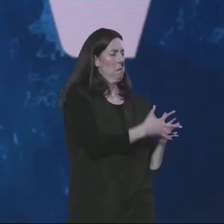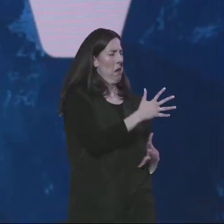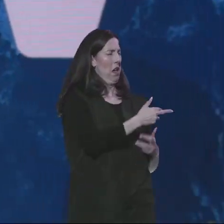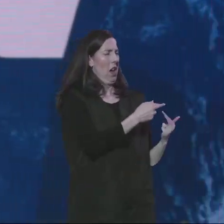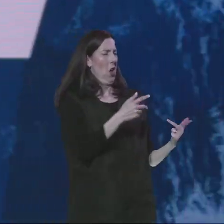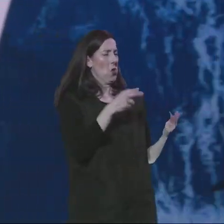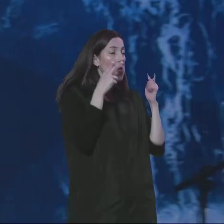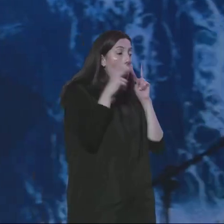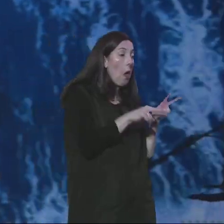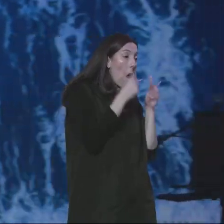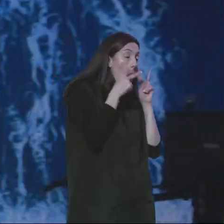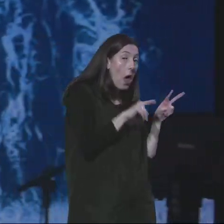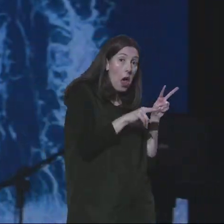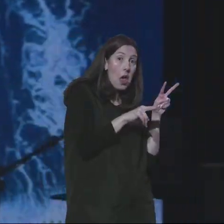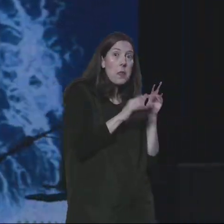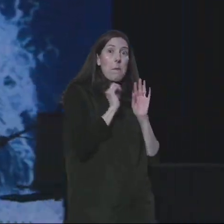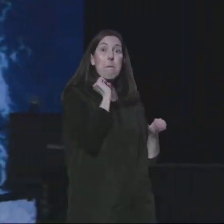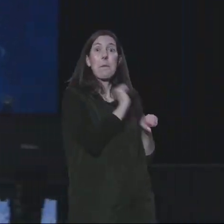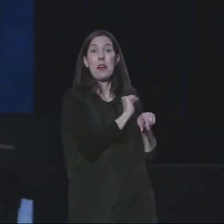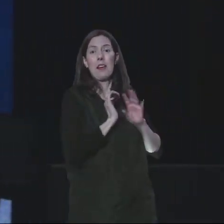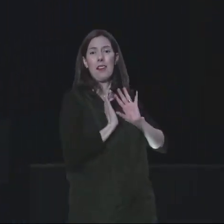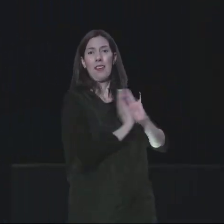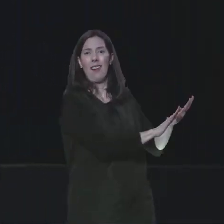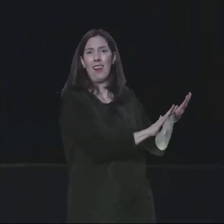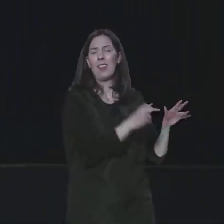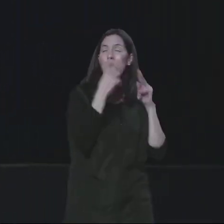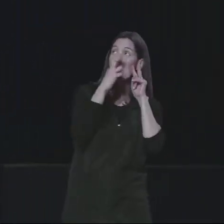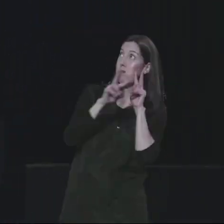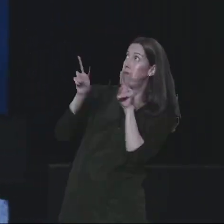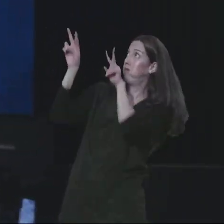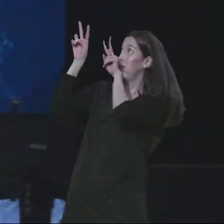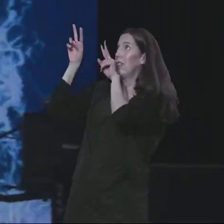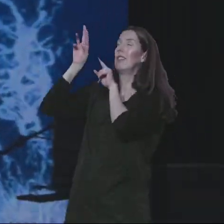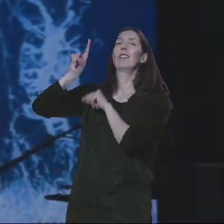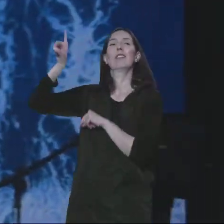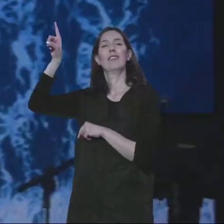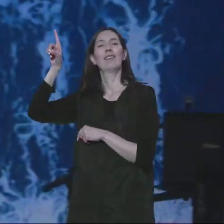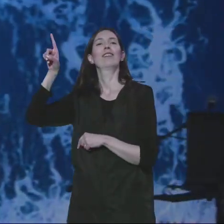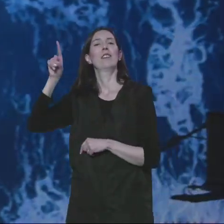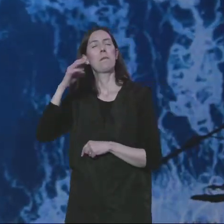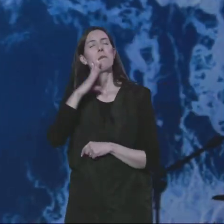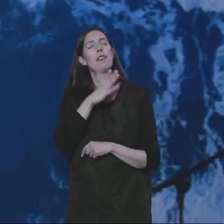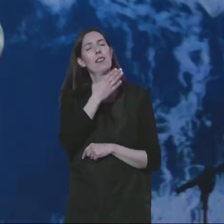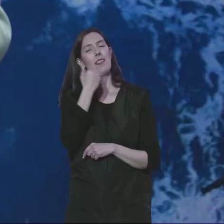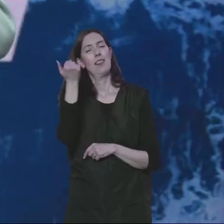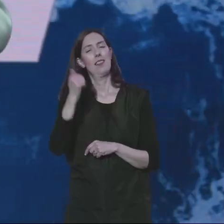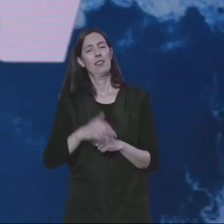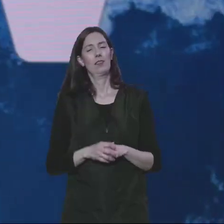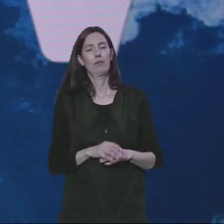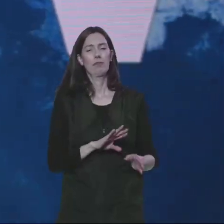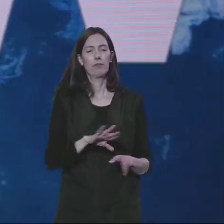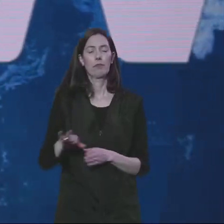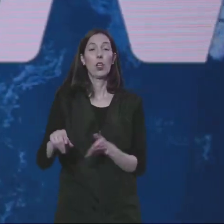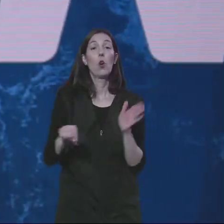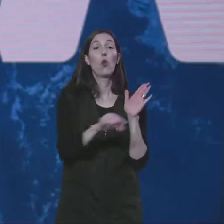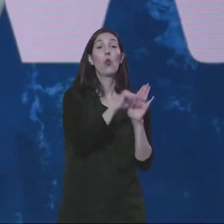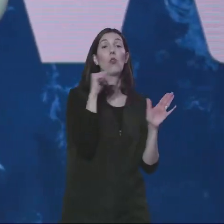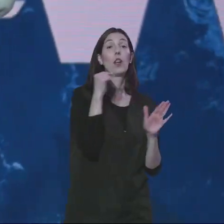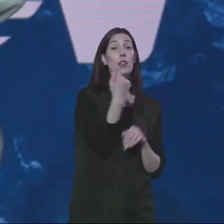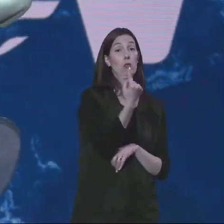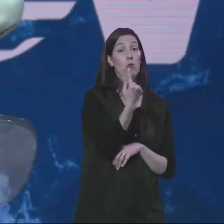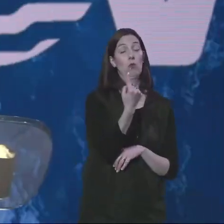E é interessante que ele começa no versículo 1 ali falando: portanto, visto que nós temos